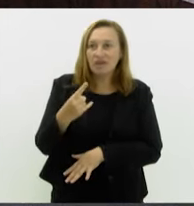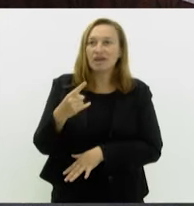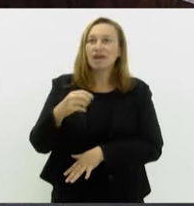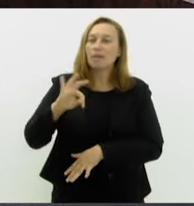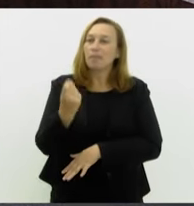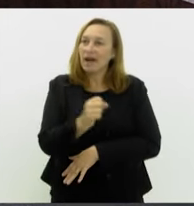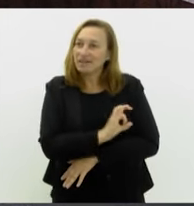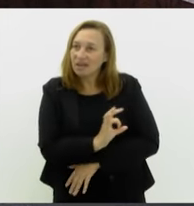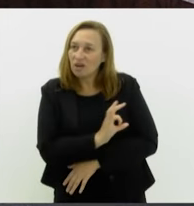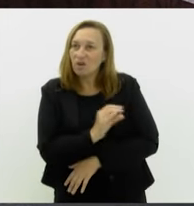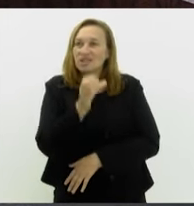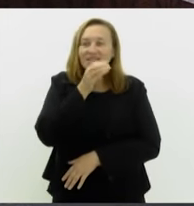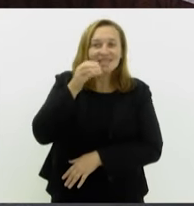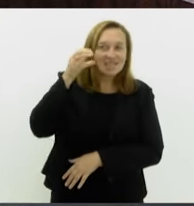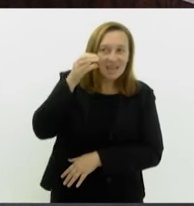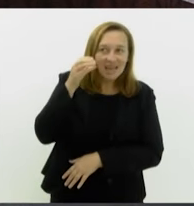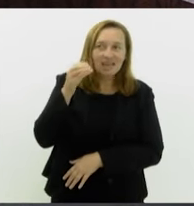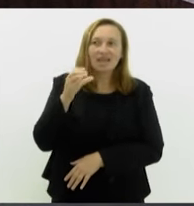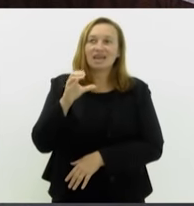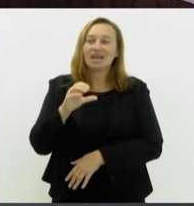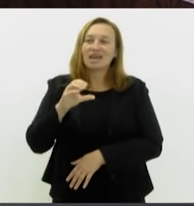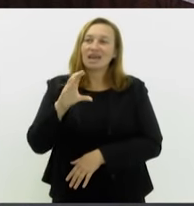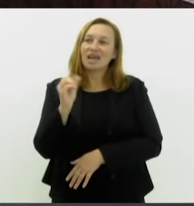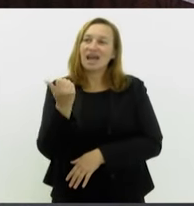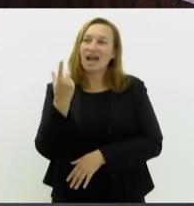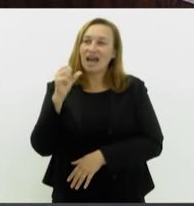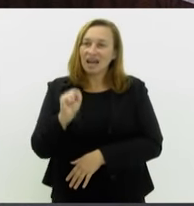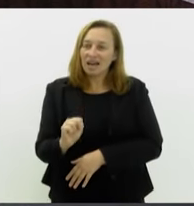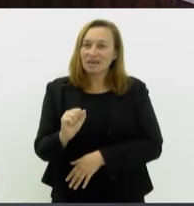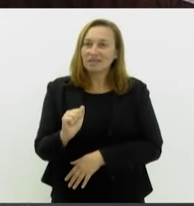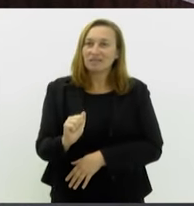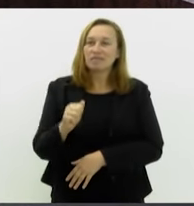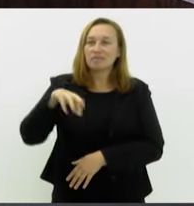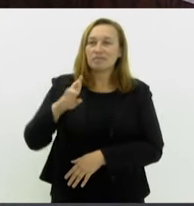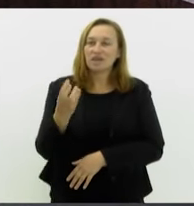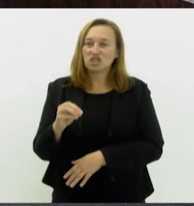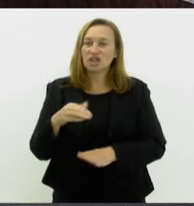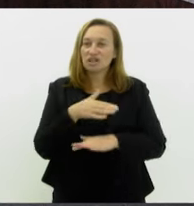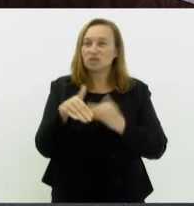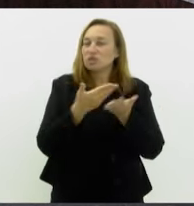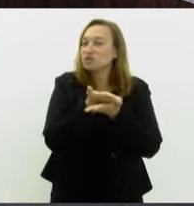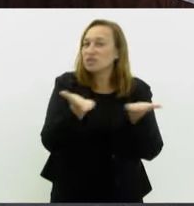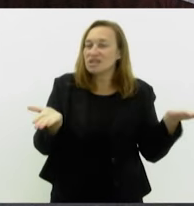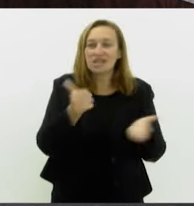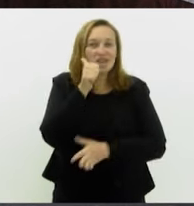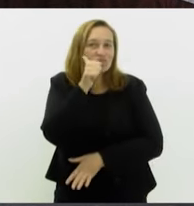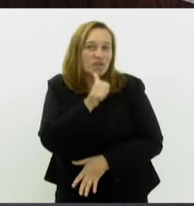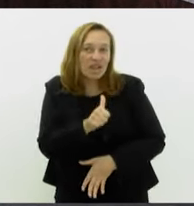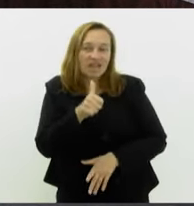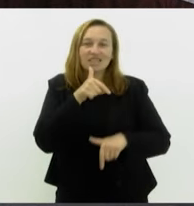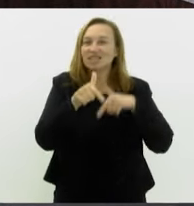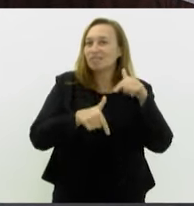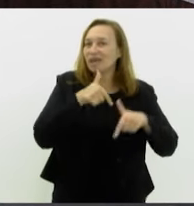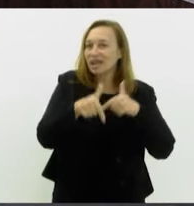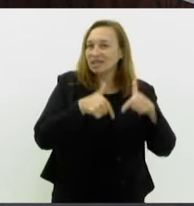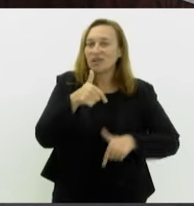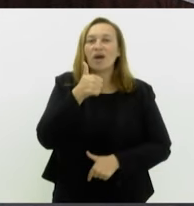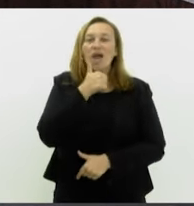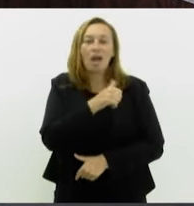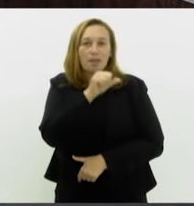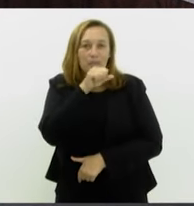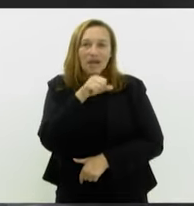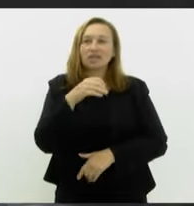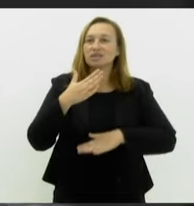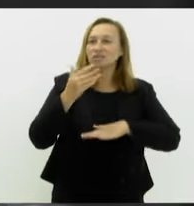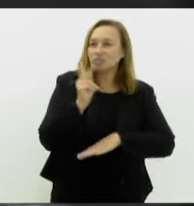Célia Jordão e Carla Machado enfim as autoridades presentes aqui mulheres trabalhadoras mães